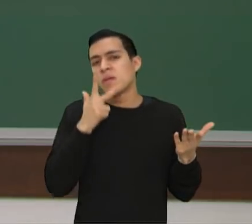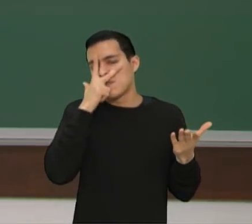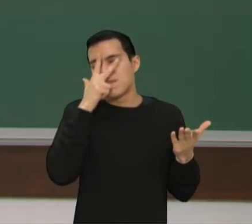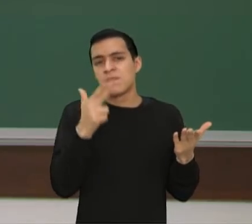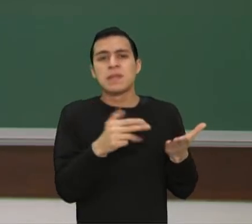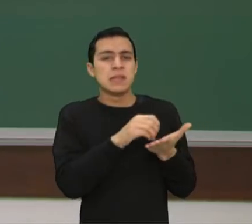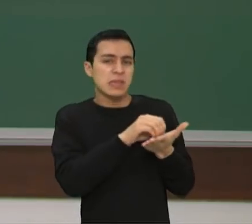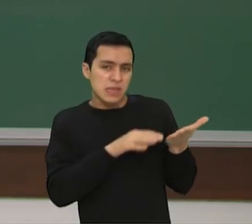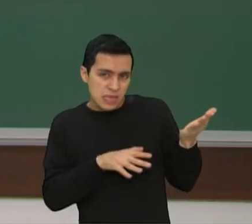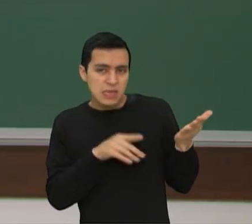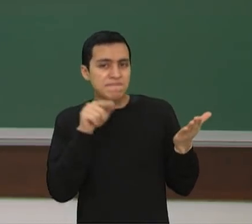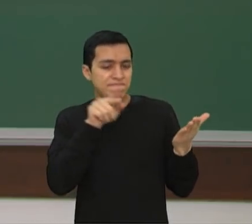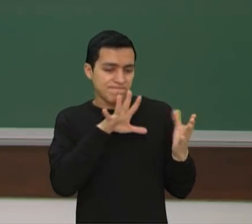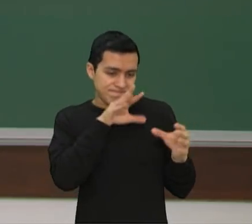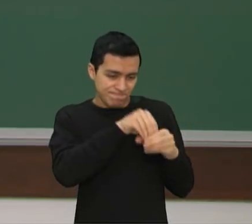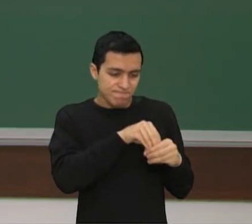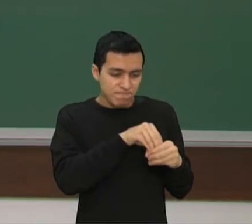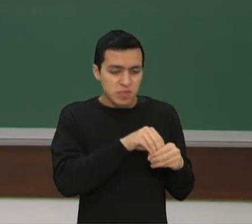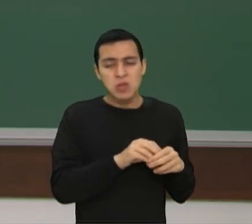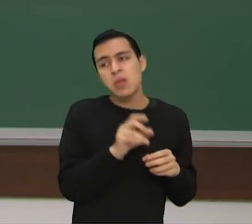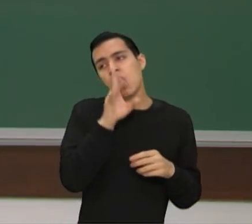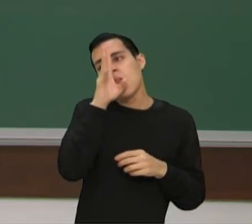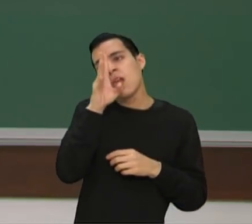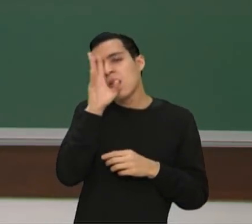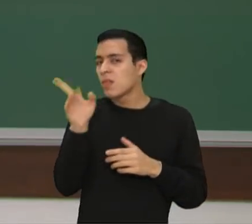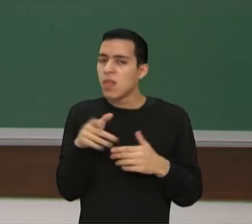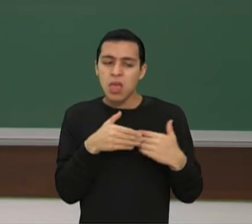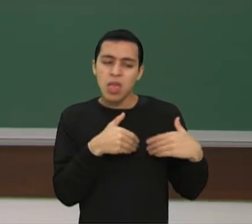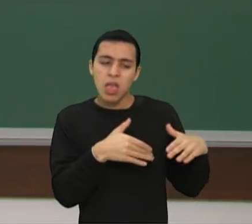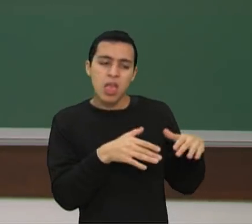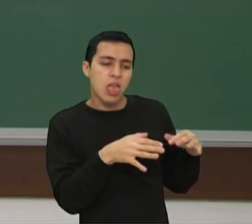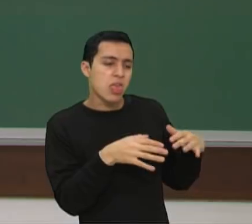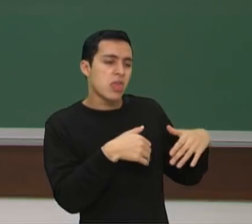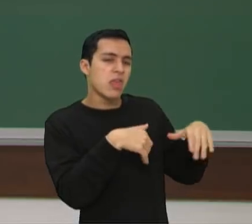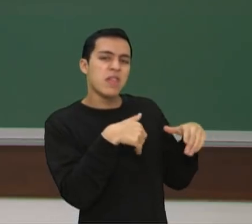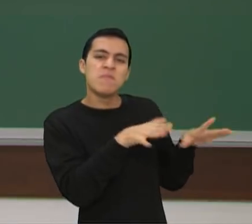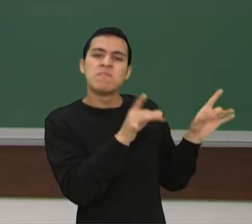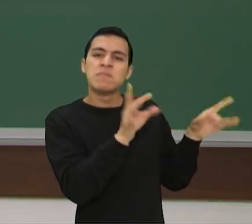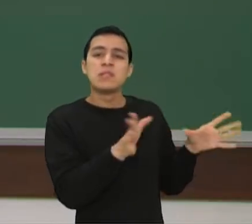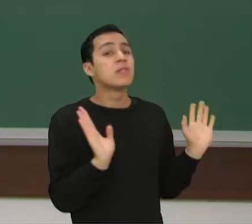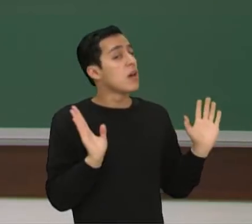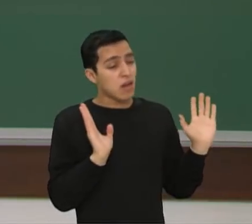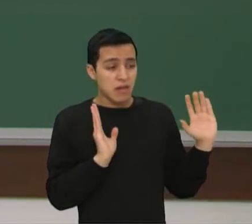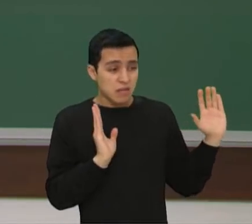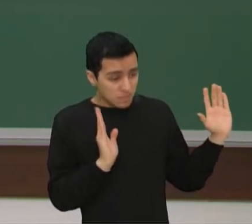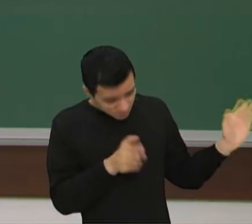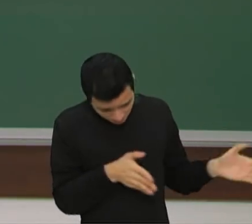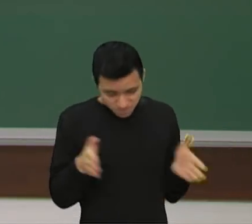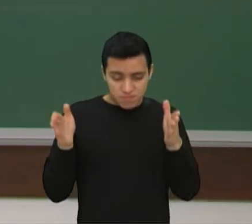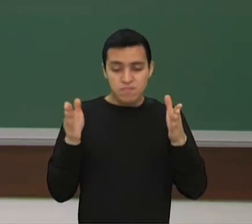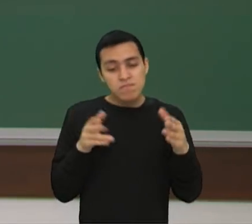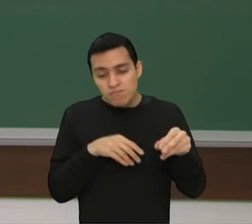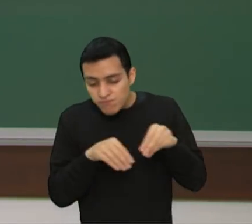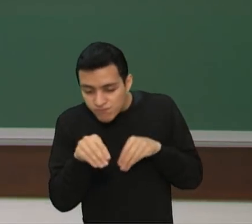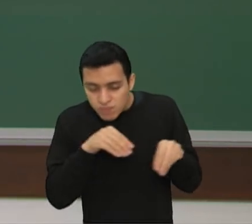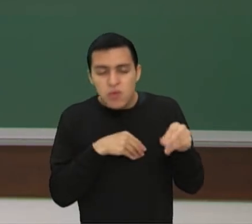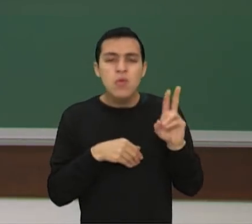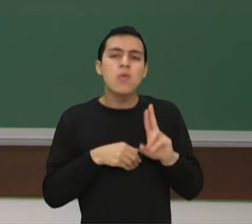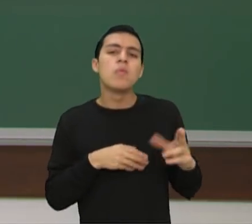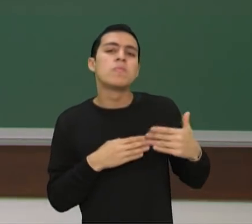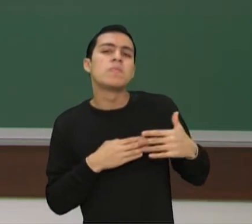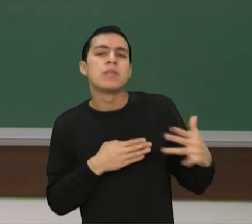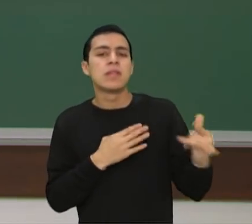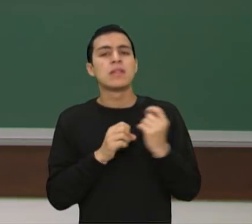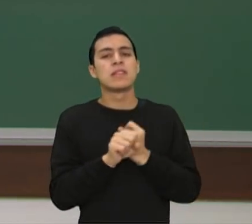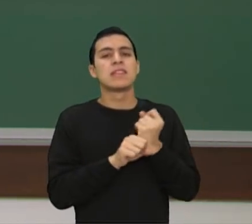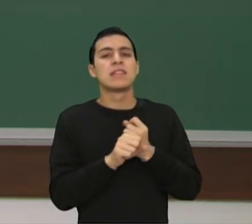uma atividade nele, né? Não fique fazendo e para deixar ele no canto largado. Então é importante que vocês usem ele para o resto do ano,